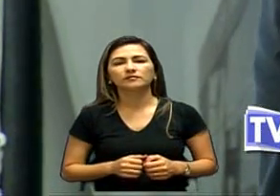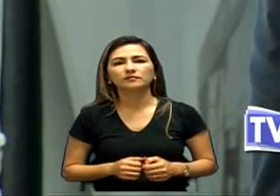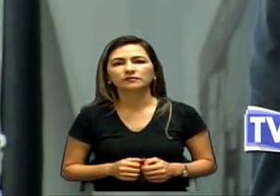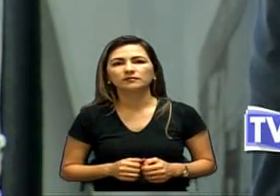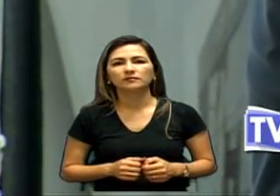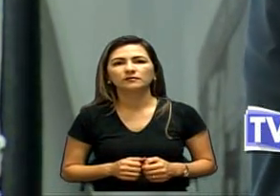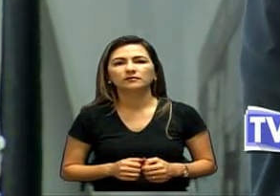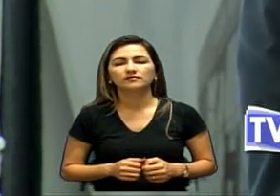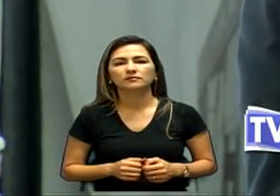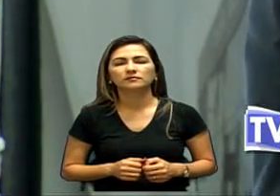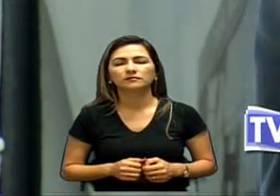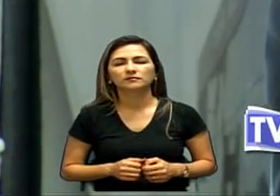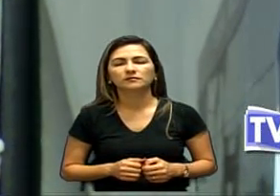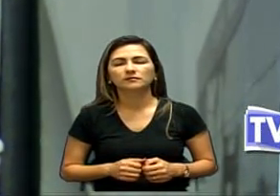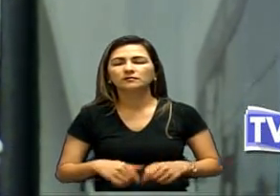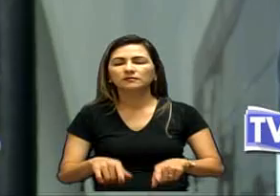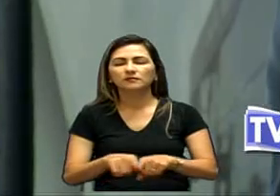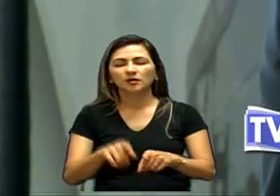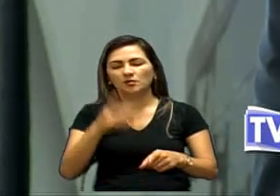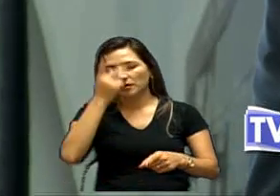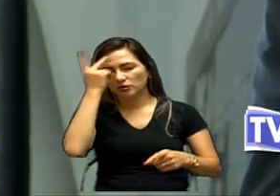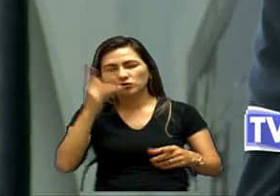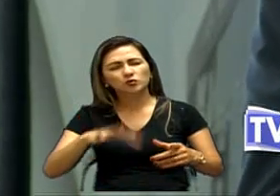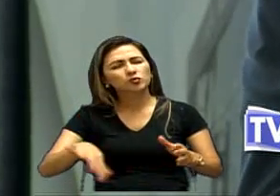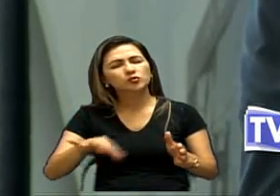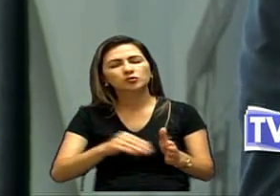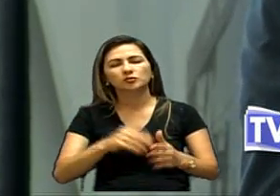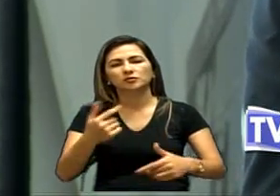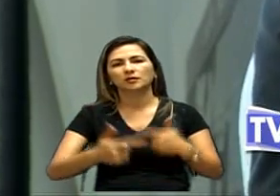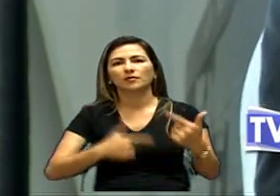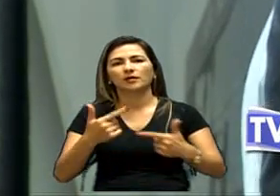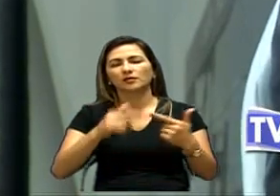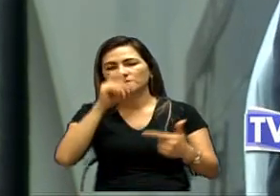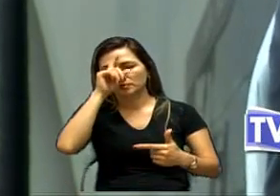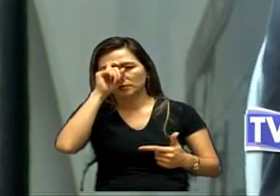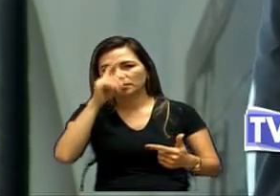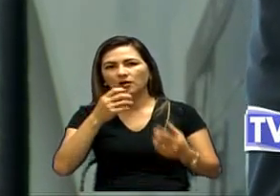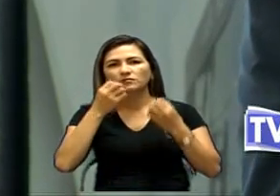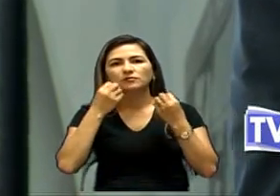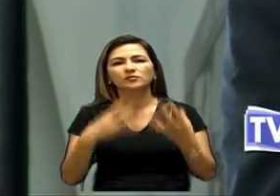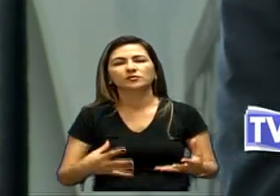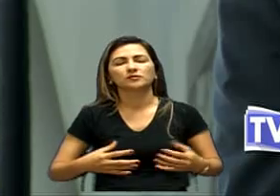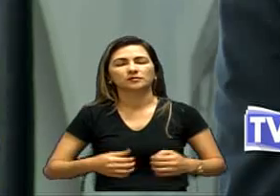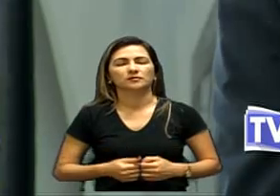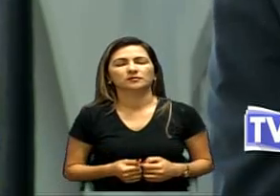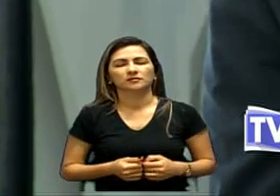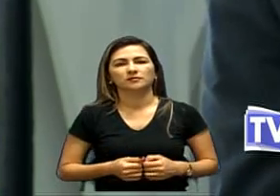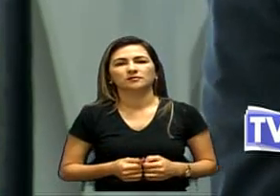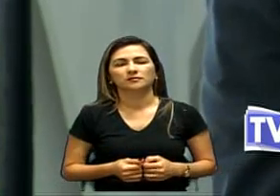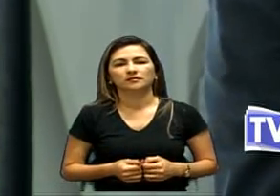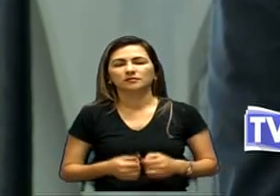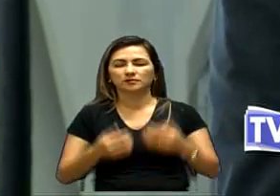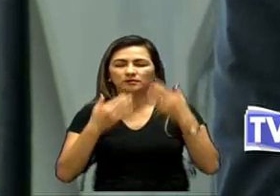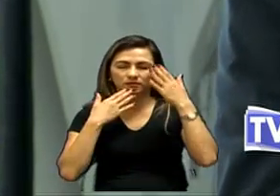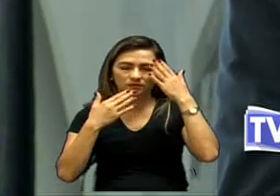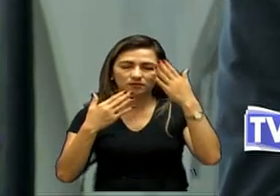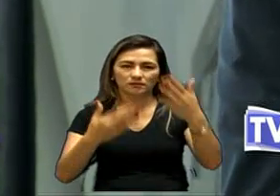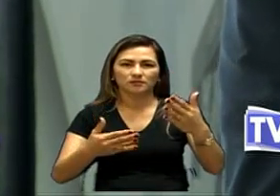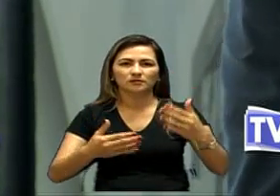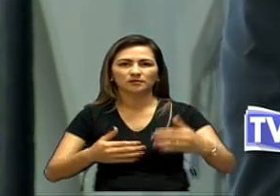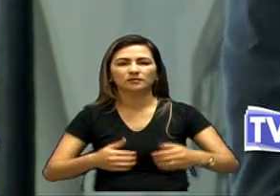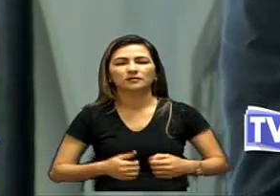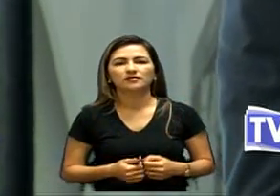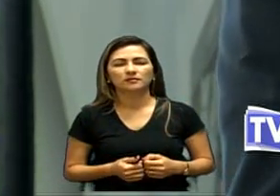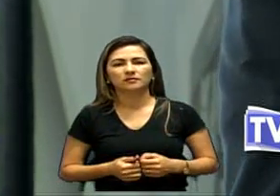os profissionais da área de saúde, porque a saúde, a promoção de saúde não é só feita pelo médico, mas pelos outros demais profissionais da